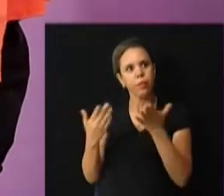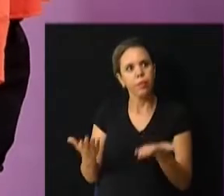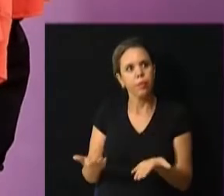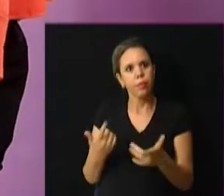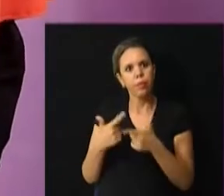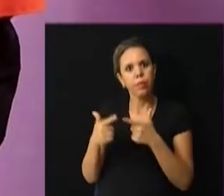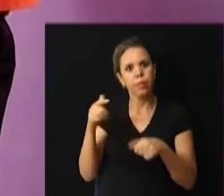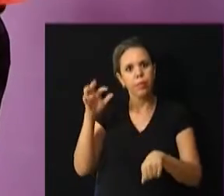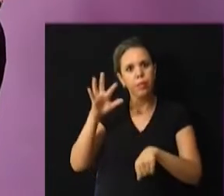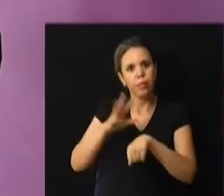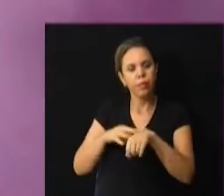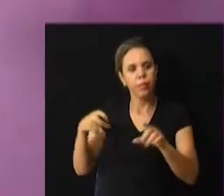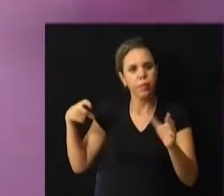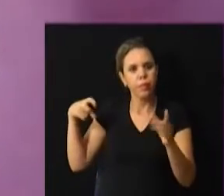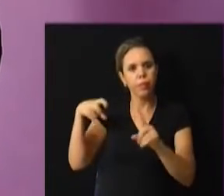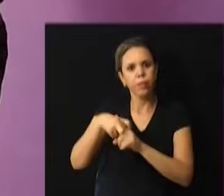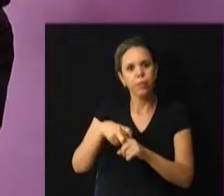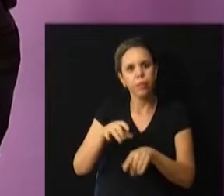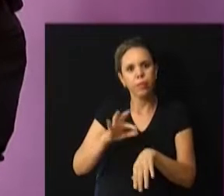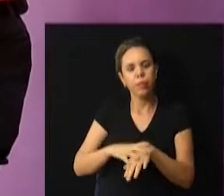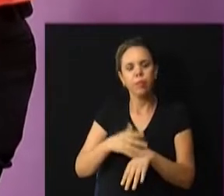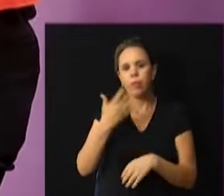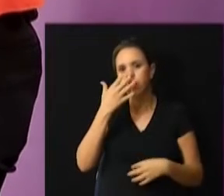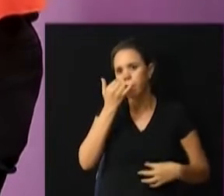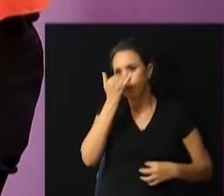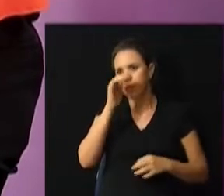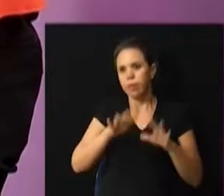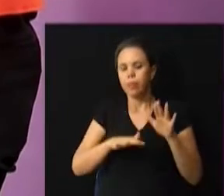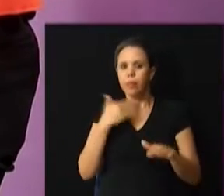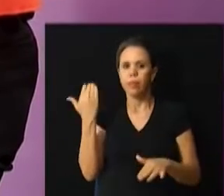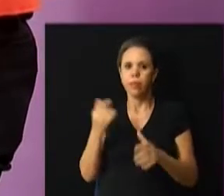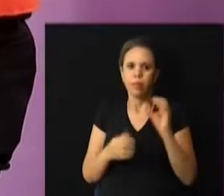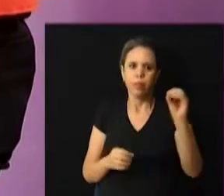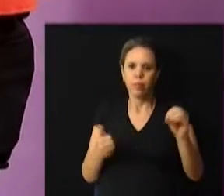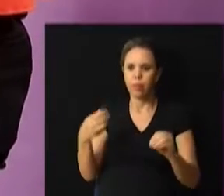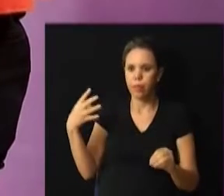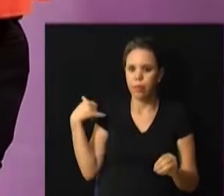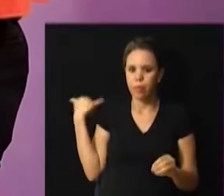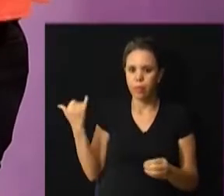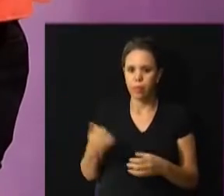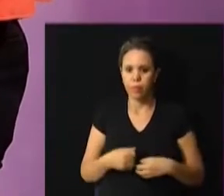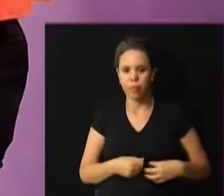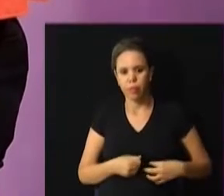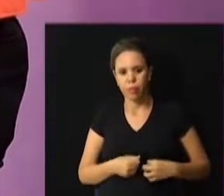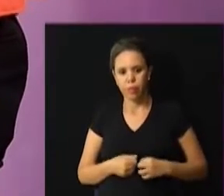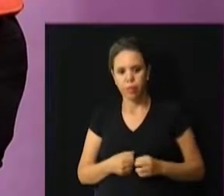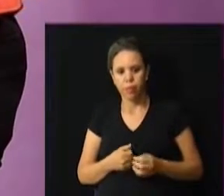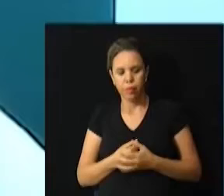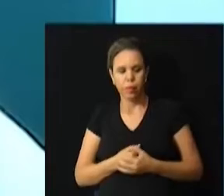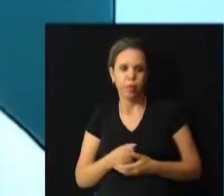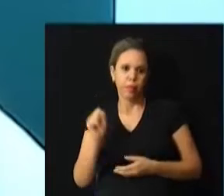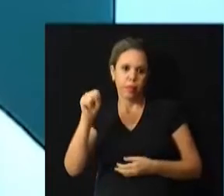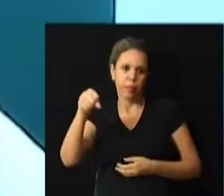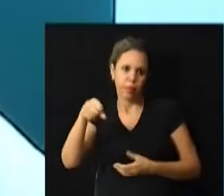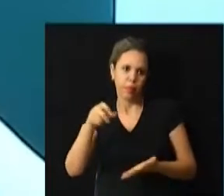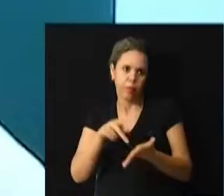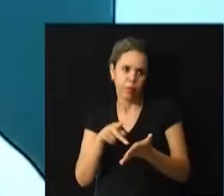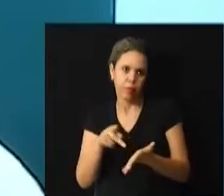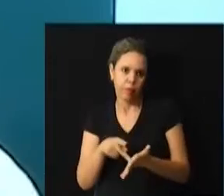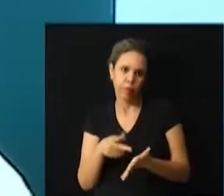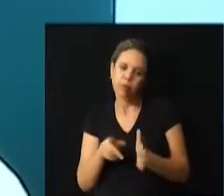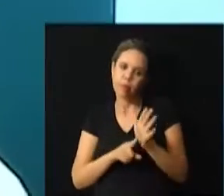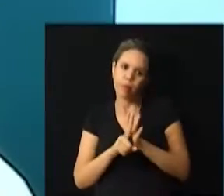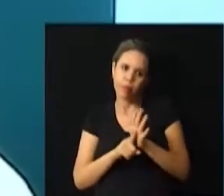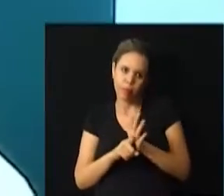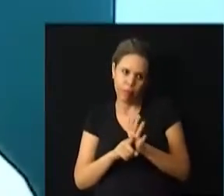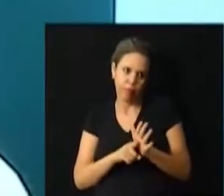dados mostram acidentes são os que mais causam as mortes aí de 0 a 14 anos? Sim,